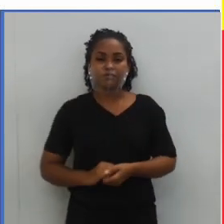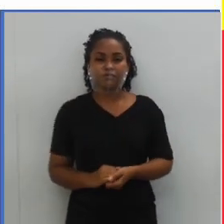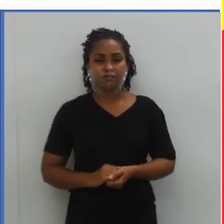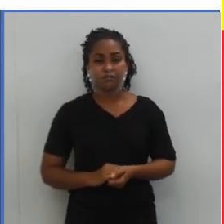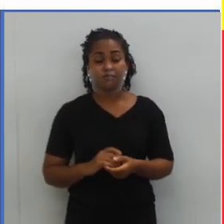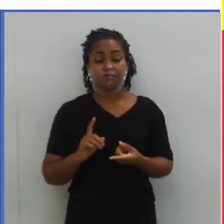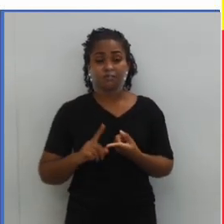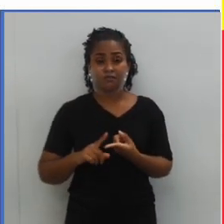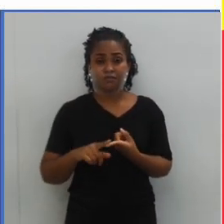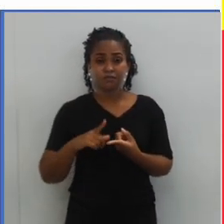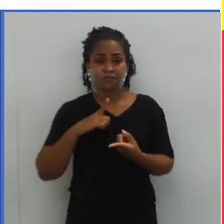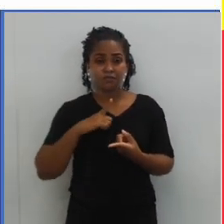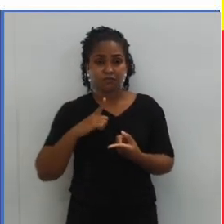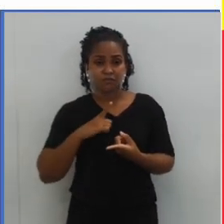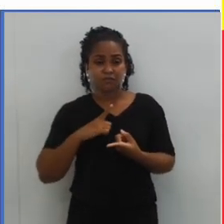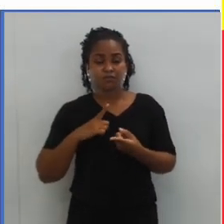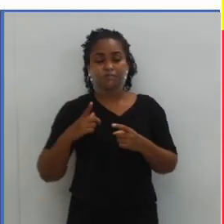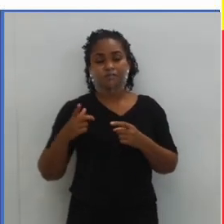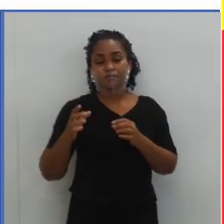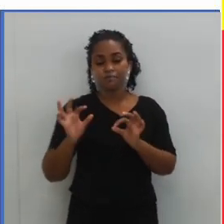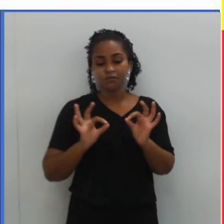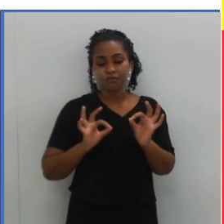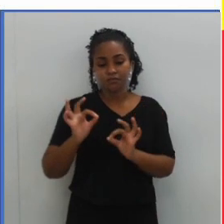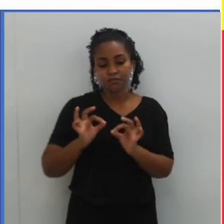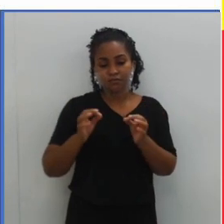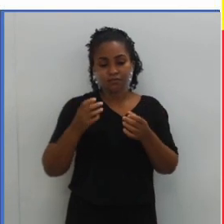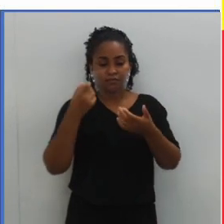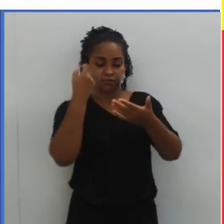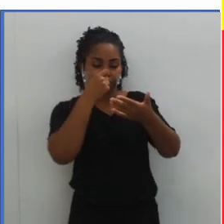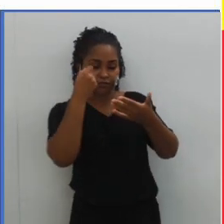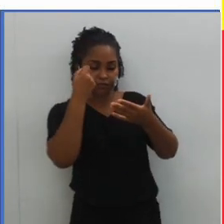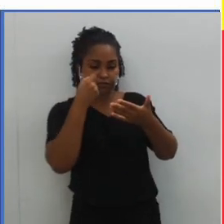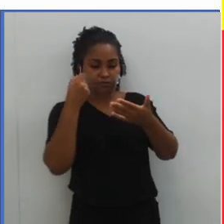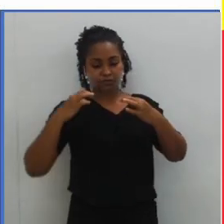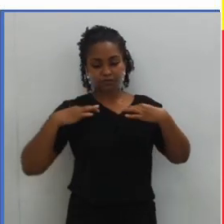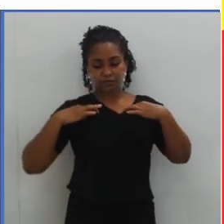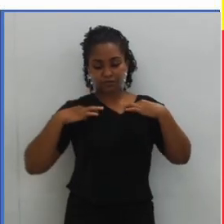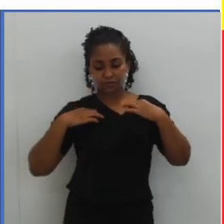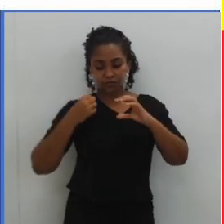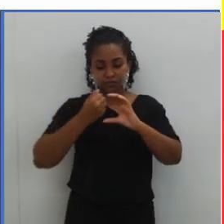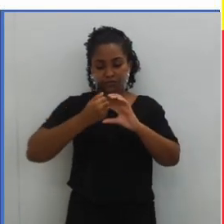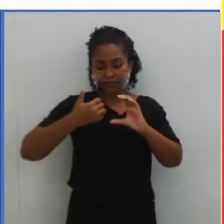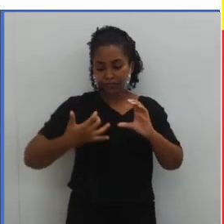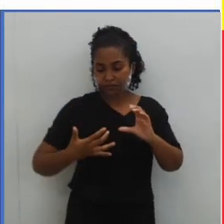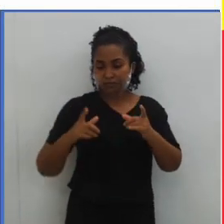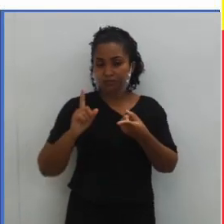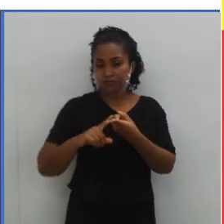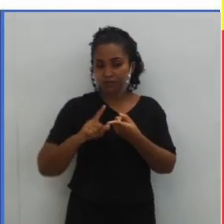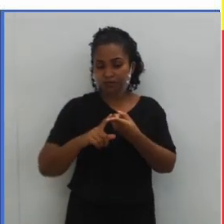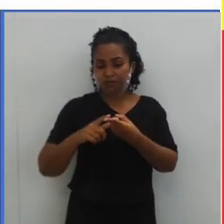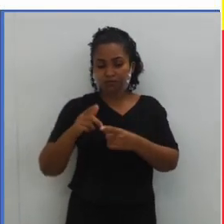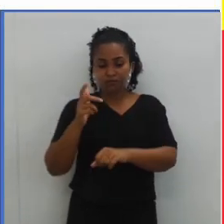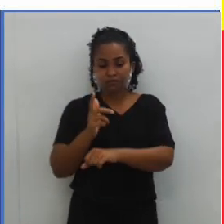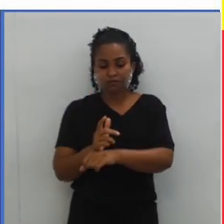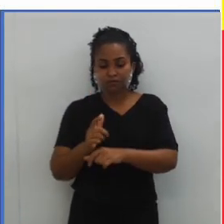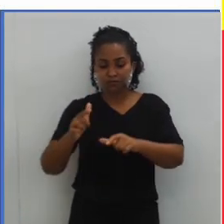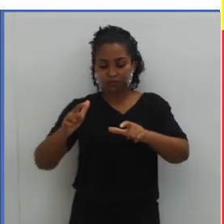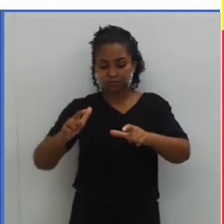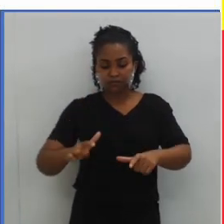de direção de arte, as maquiadoras, os figurinistas, o cenotécnico e o contra-regra, né? Então, assim,